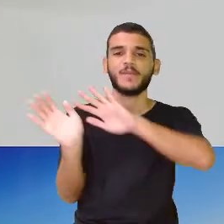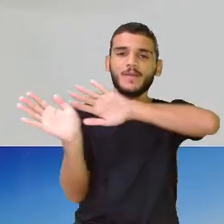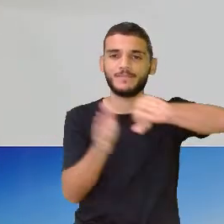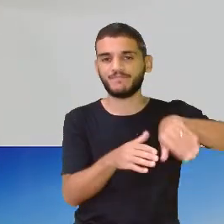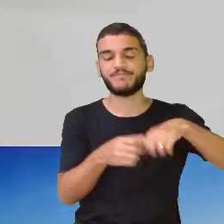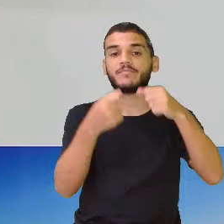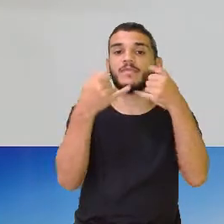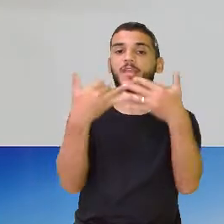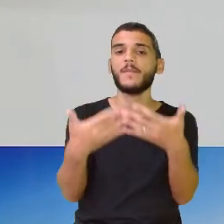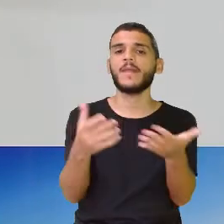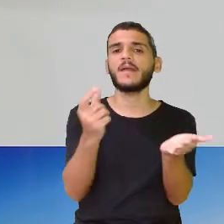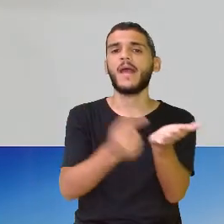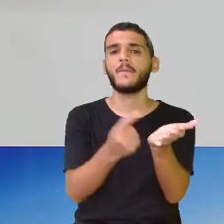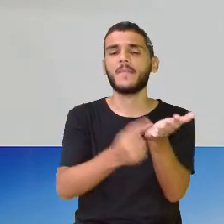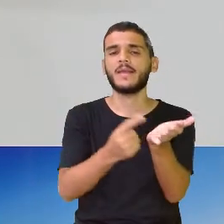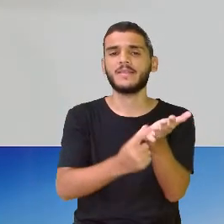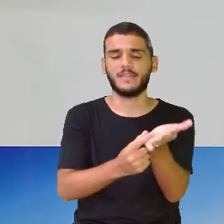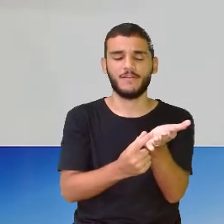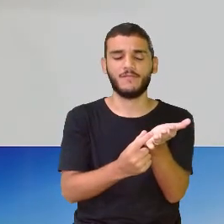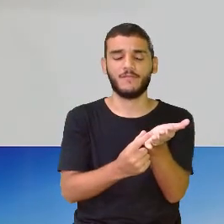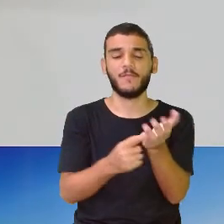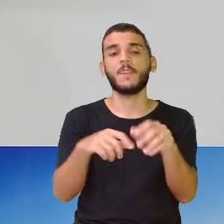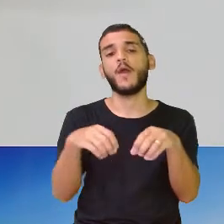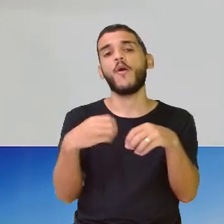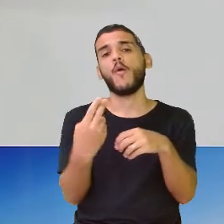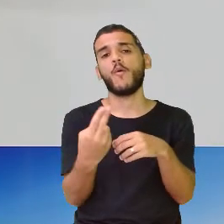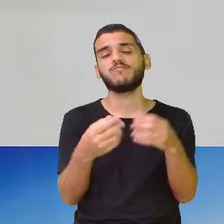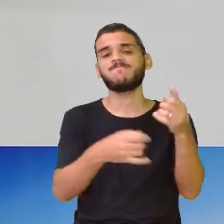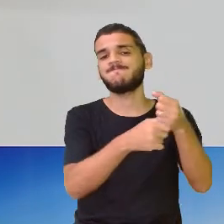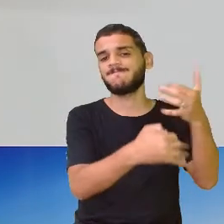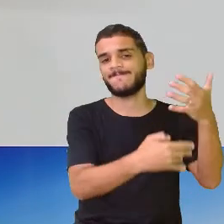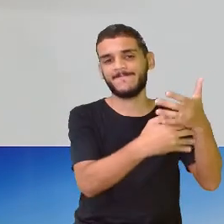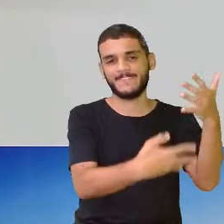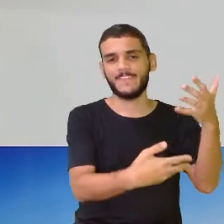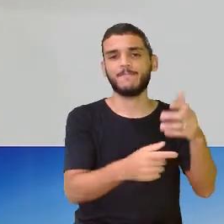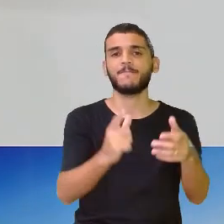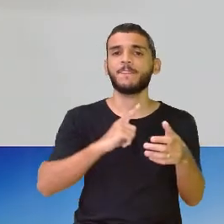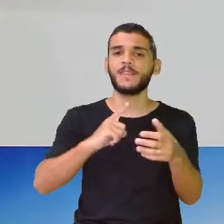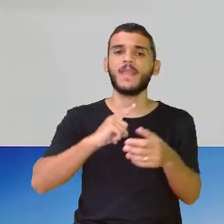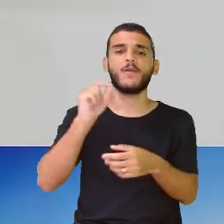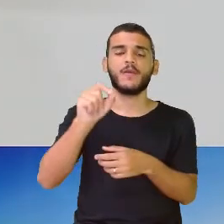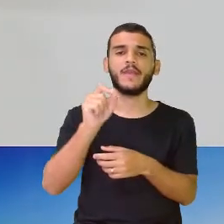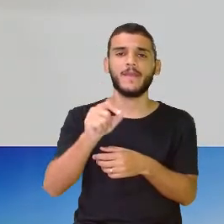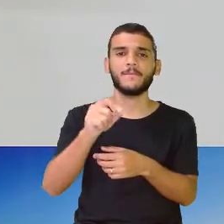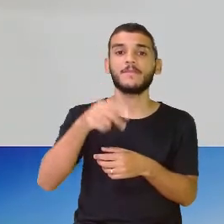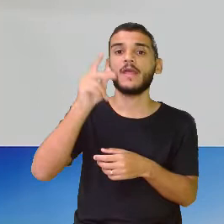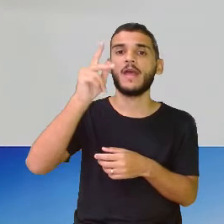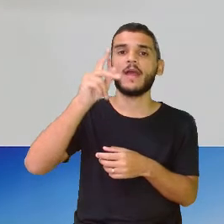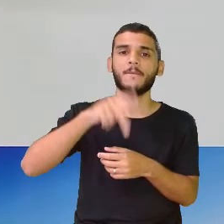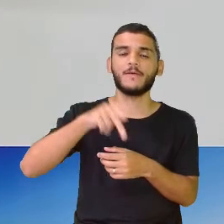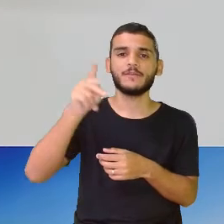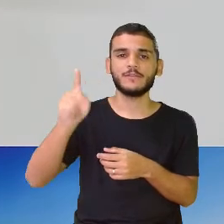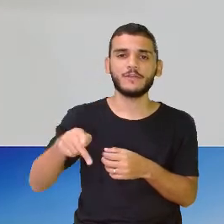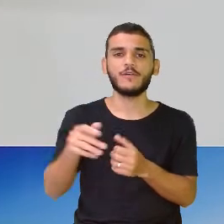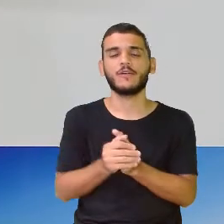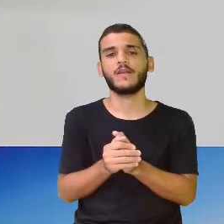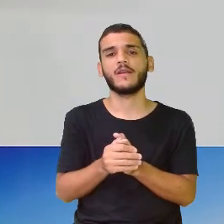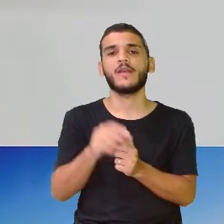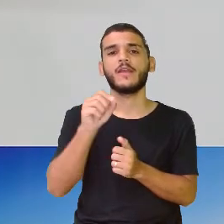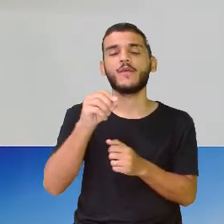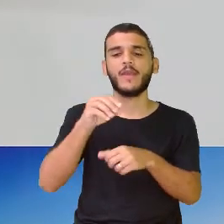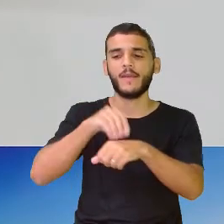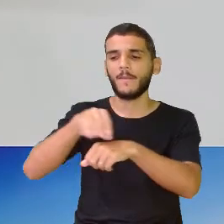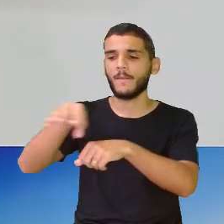em chat, a gente vai sempre lembrar também que temos aqui no estúdio uma professora que faz essa